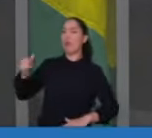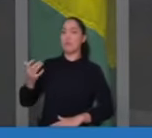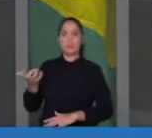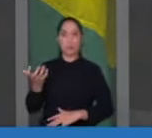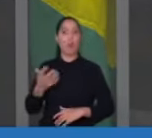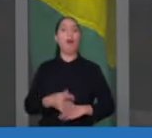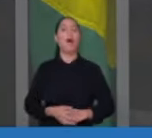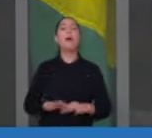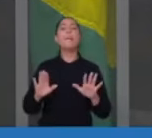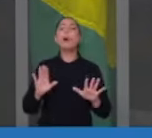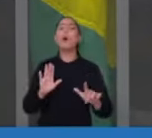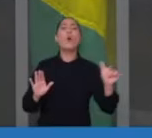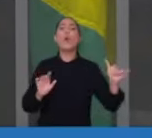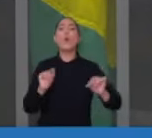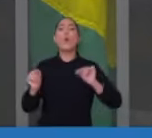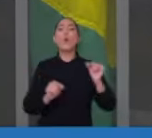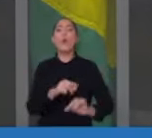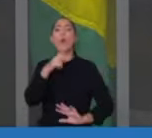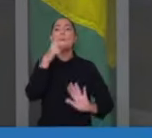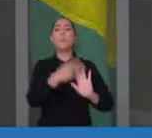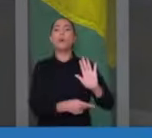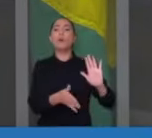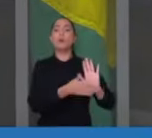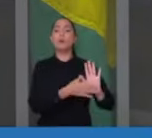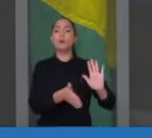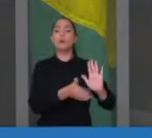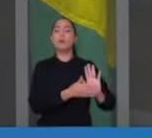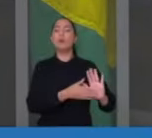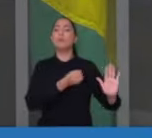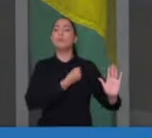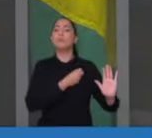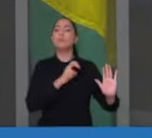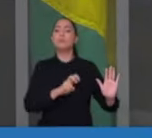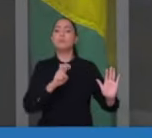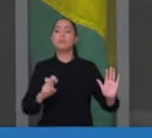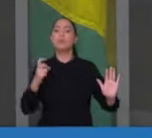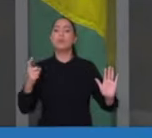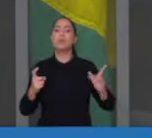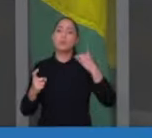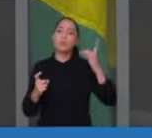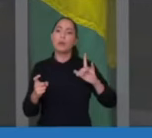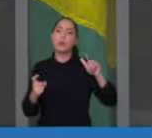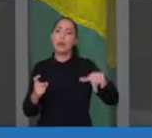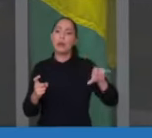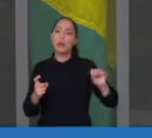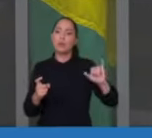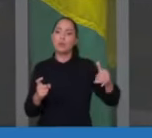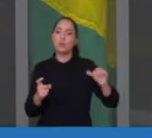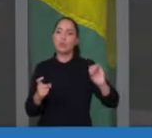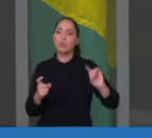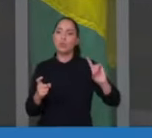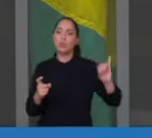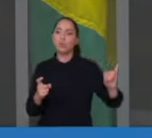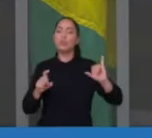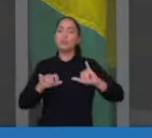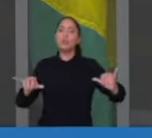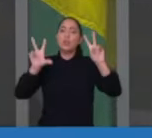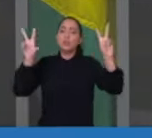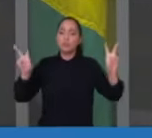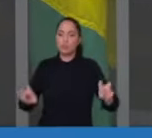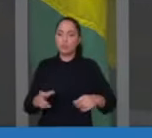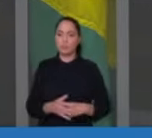senhor presidente, é do projeto do deputado Carlos Jordi 551 de 2024, que regulamenta os hospitais